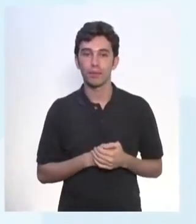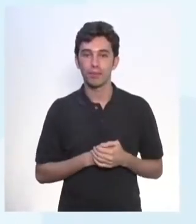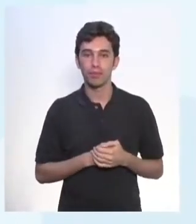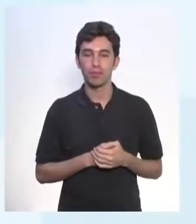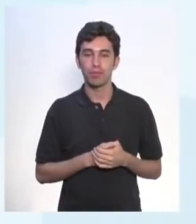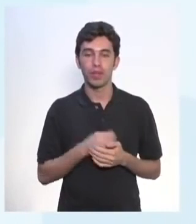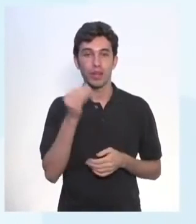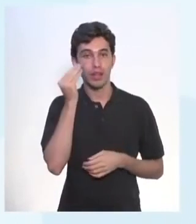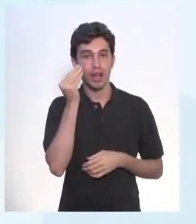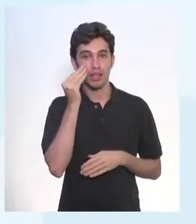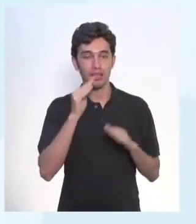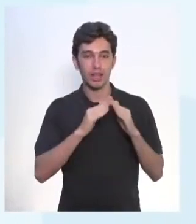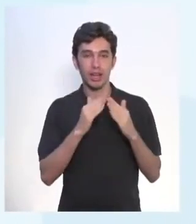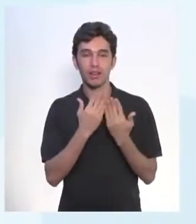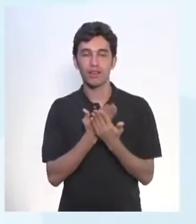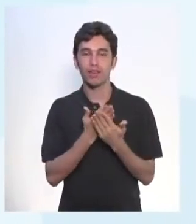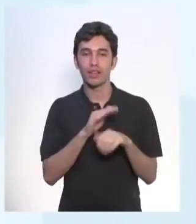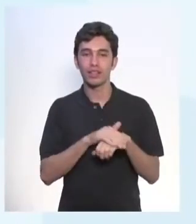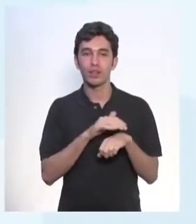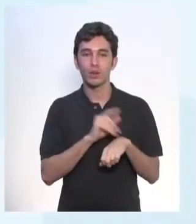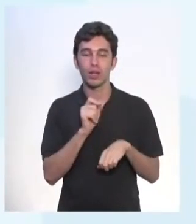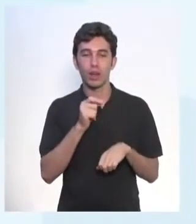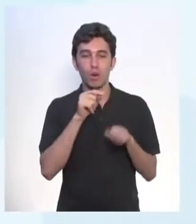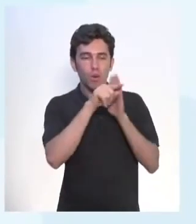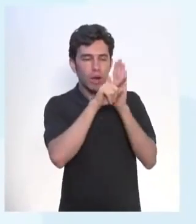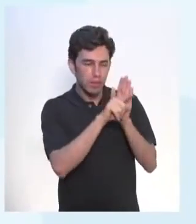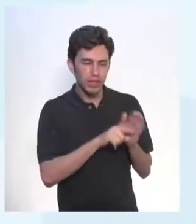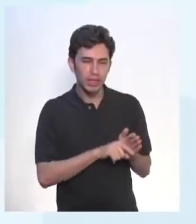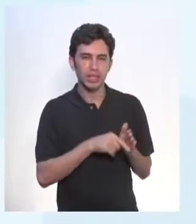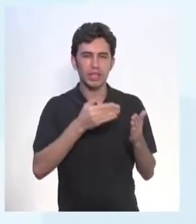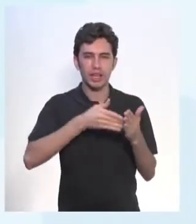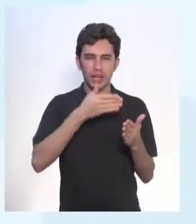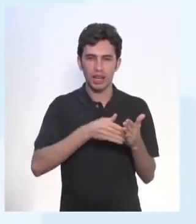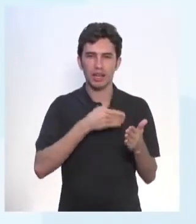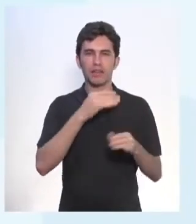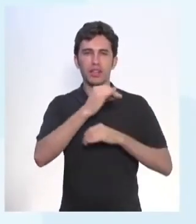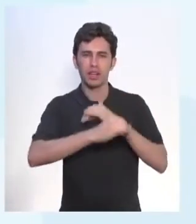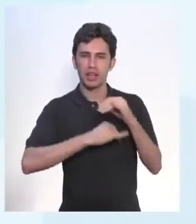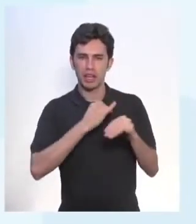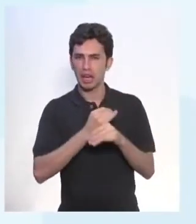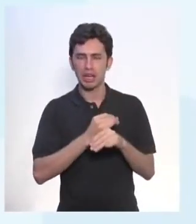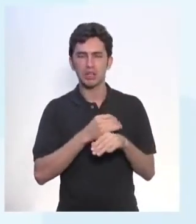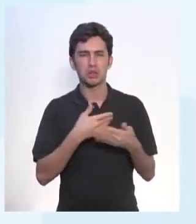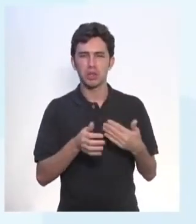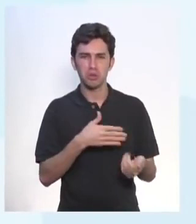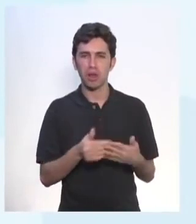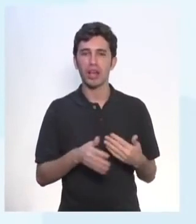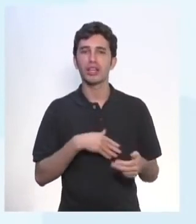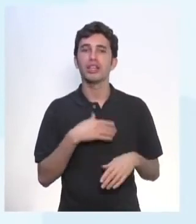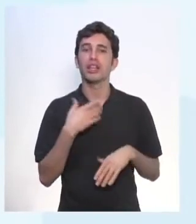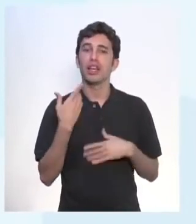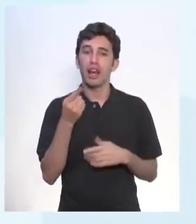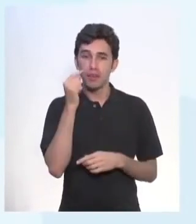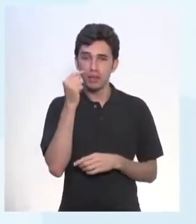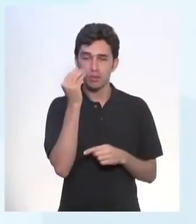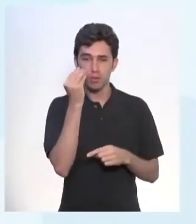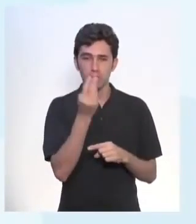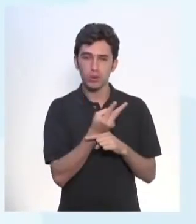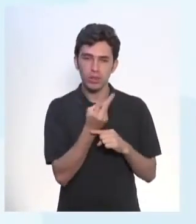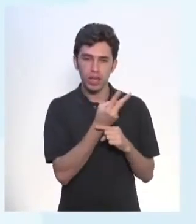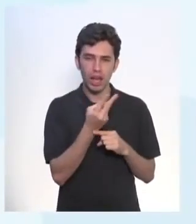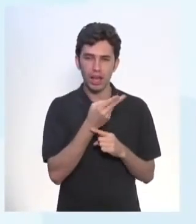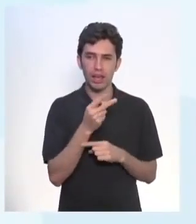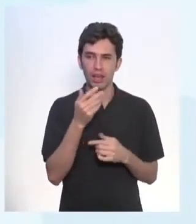tentassem fazer em casa. Realizassem uma pesquisa, né? Em livros, na internet, no que vocês tiverem à mão, tá, gente? E vocês vão buscar informações,